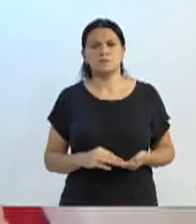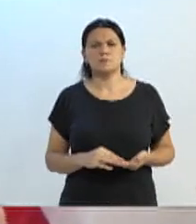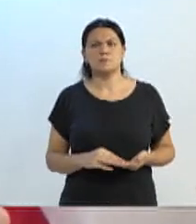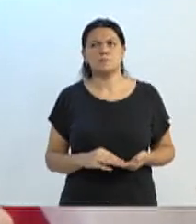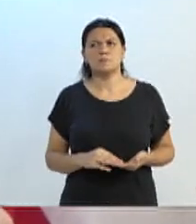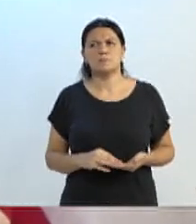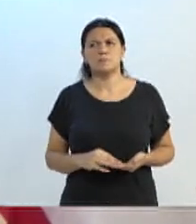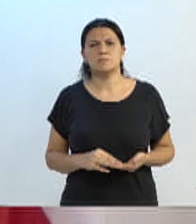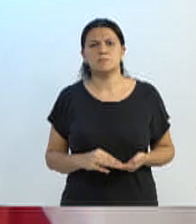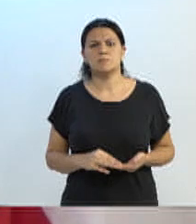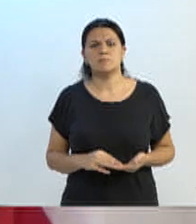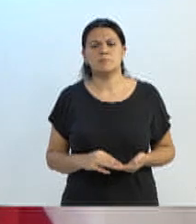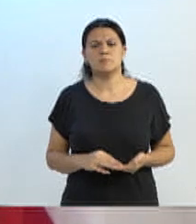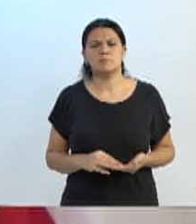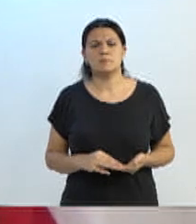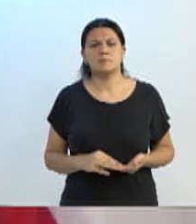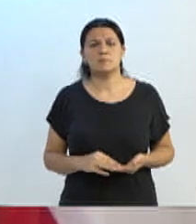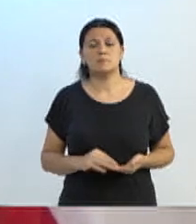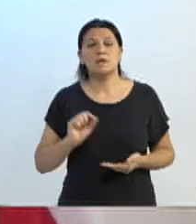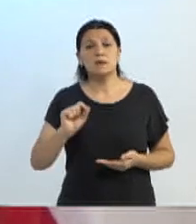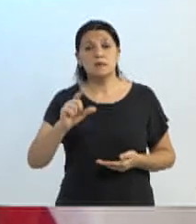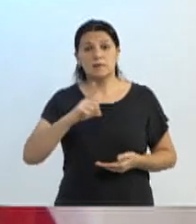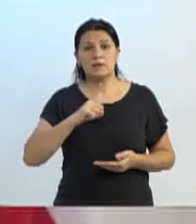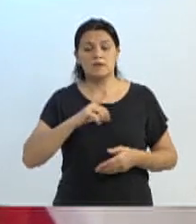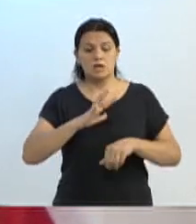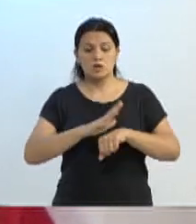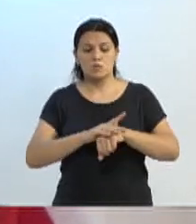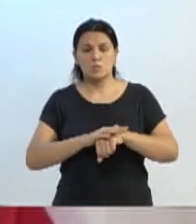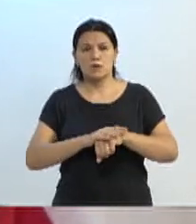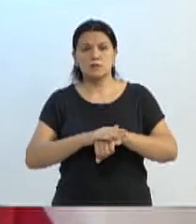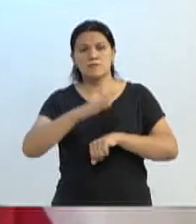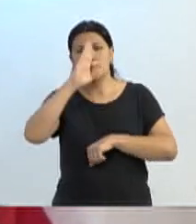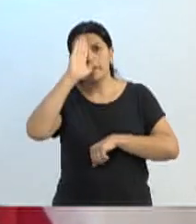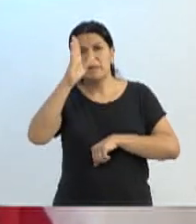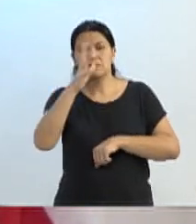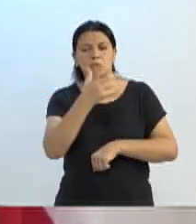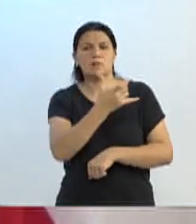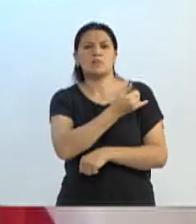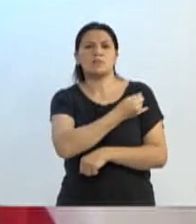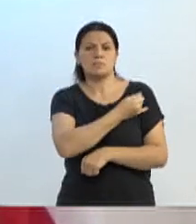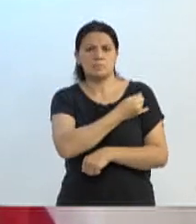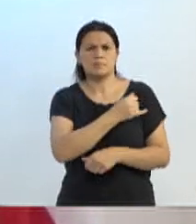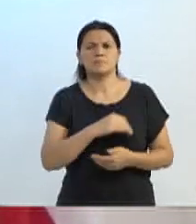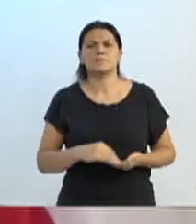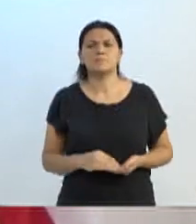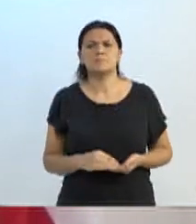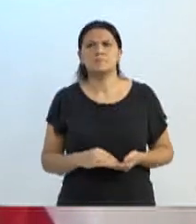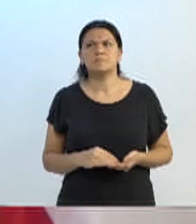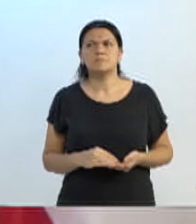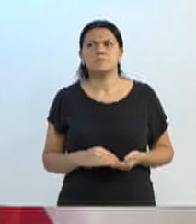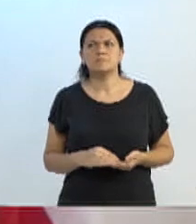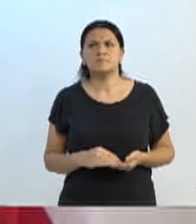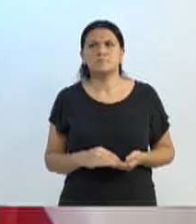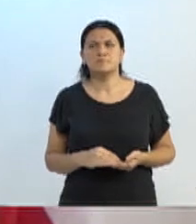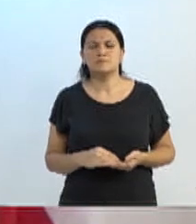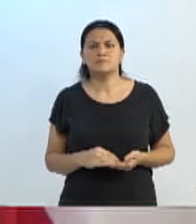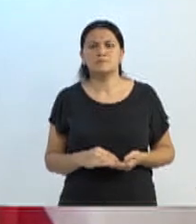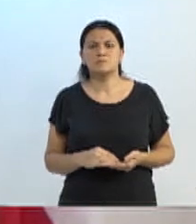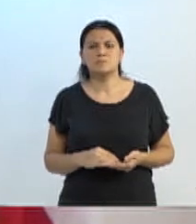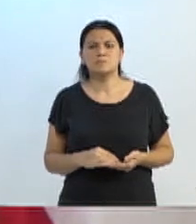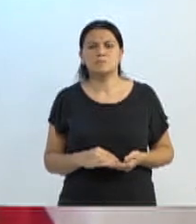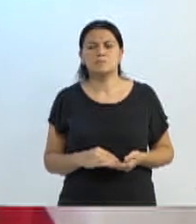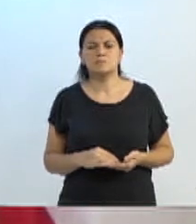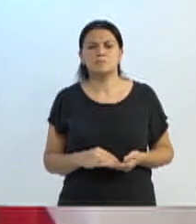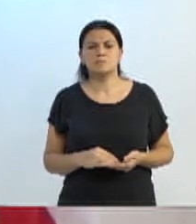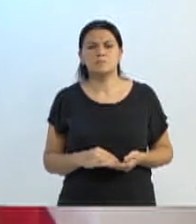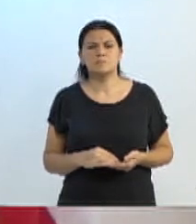realmente fossem priorizados. E eu estava questionando, porque nós recebemos algumas